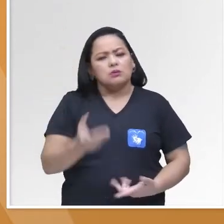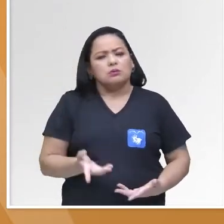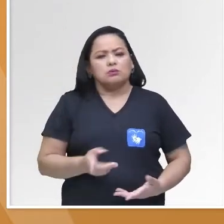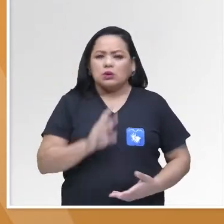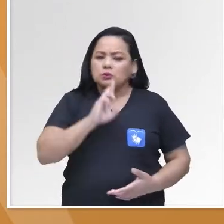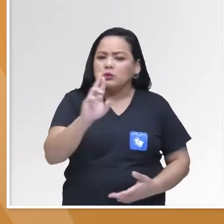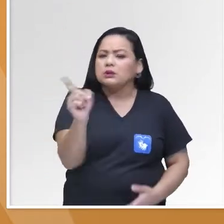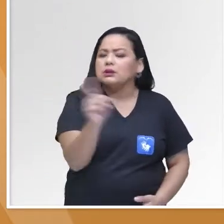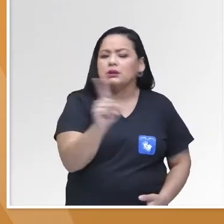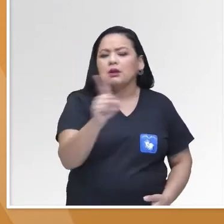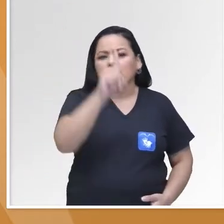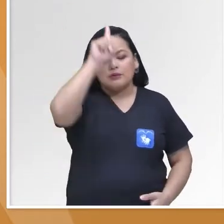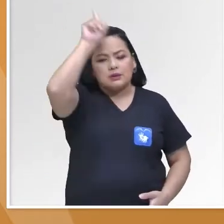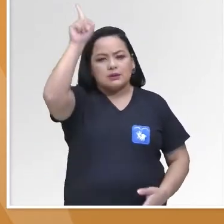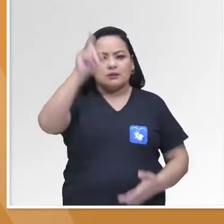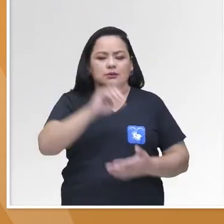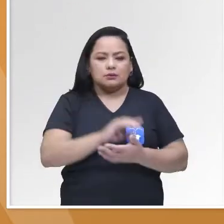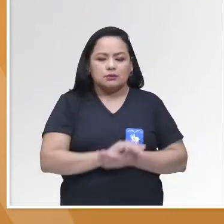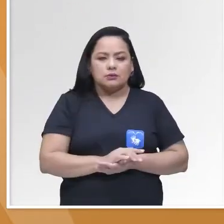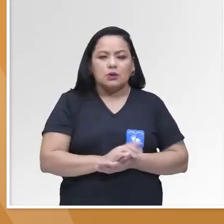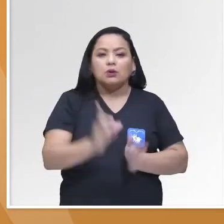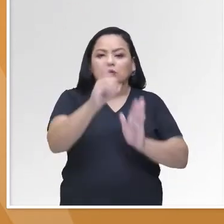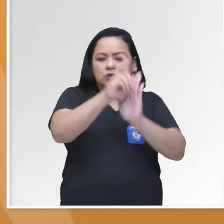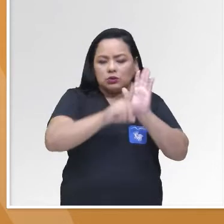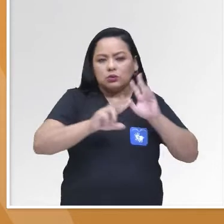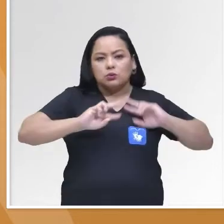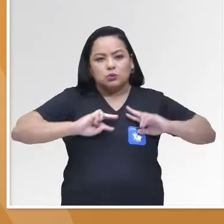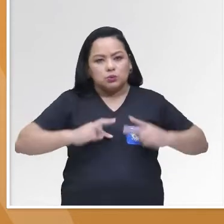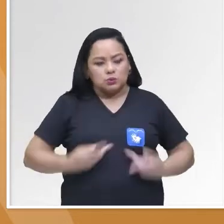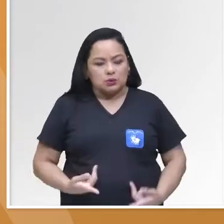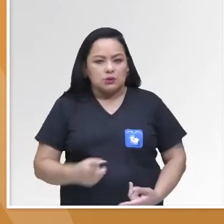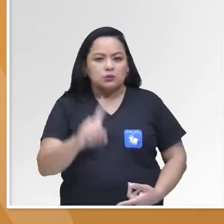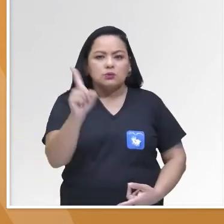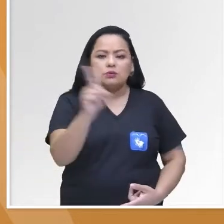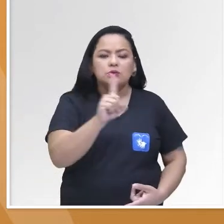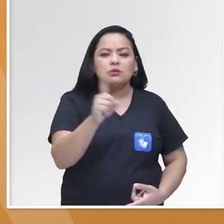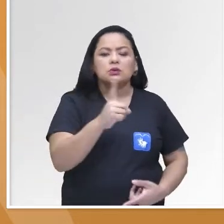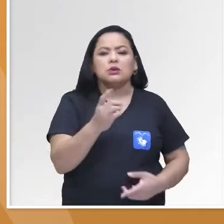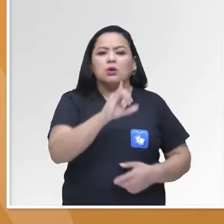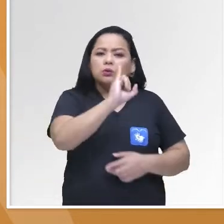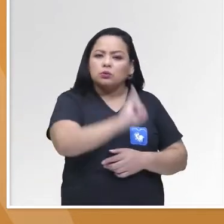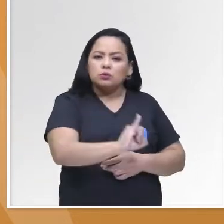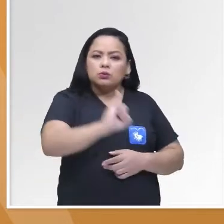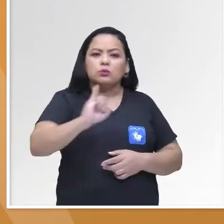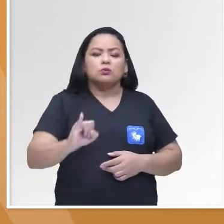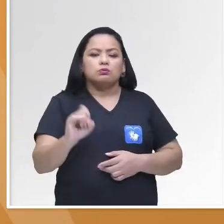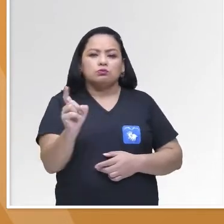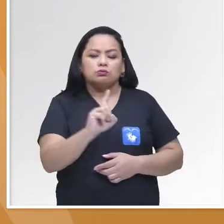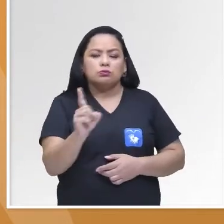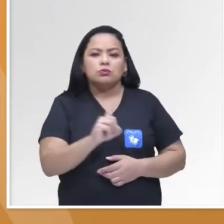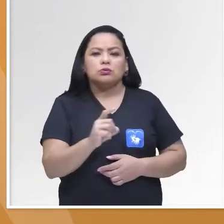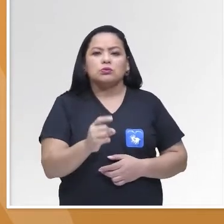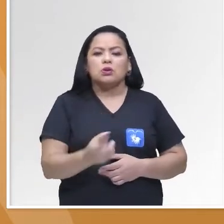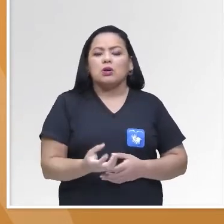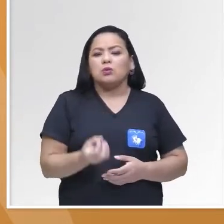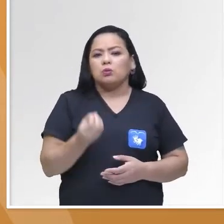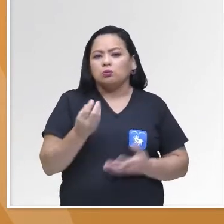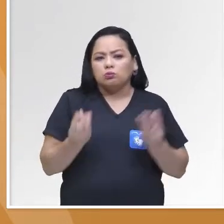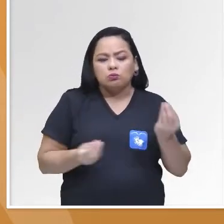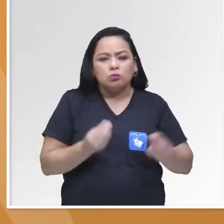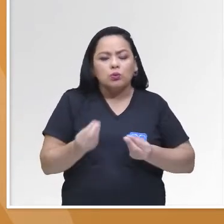Não, não é uma invenção. Os direitos humanos não são uma entidade, uma